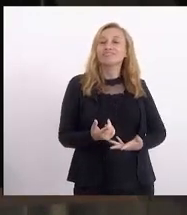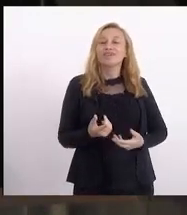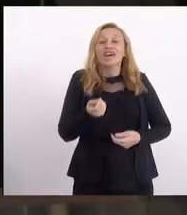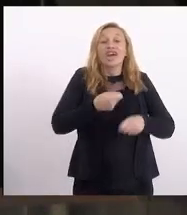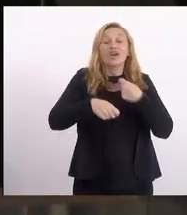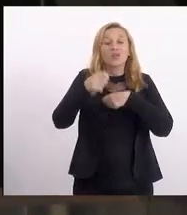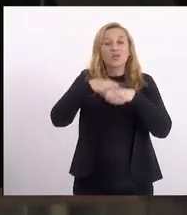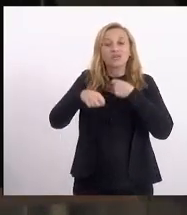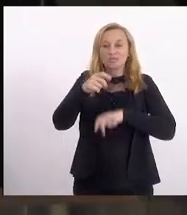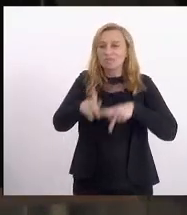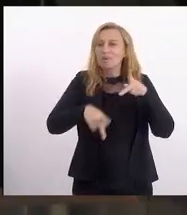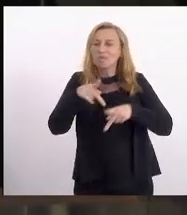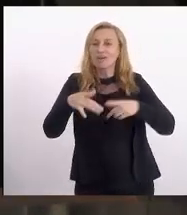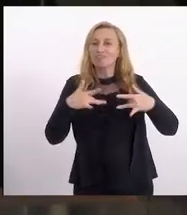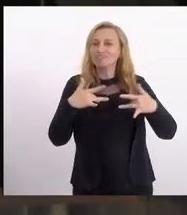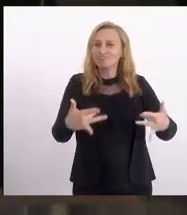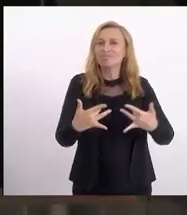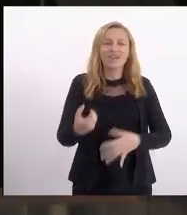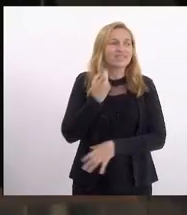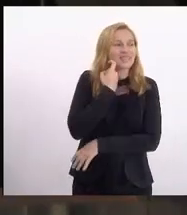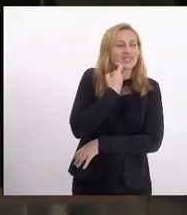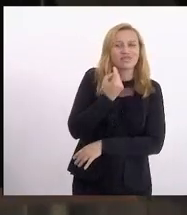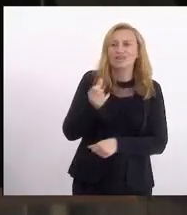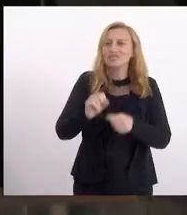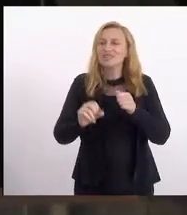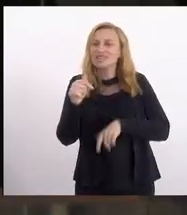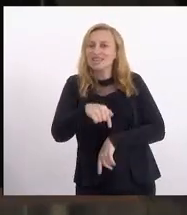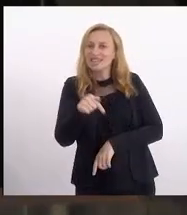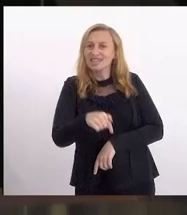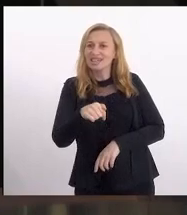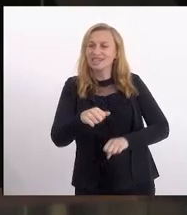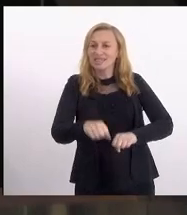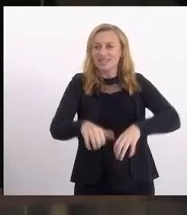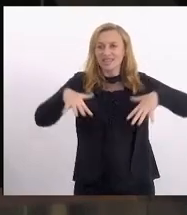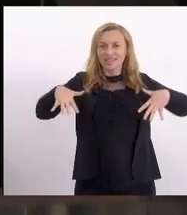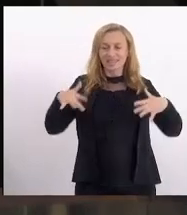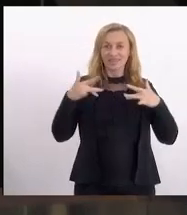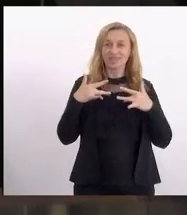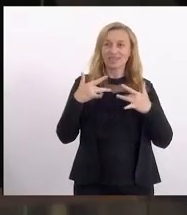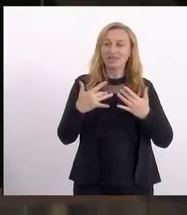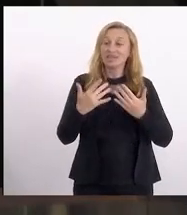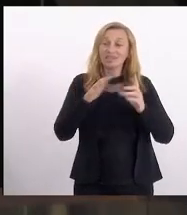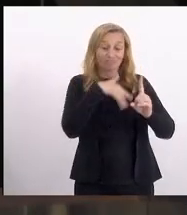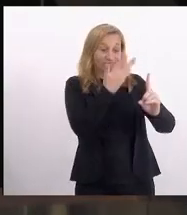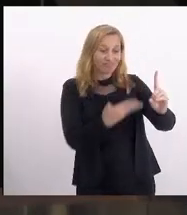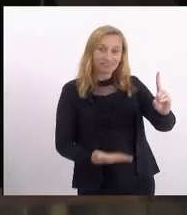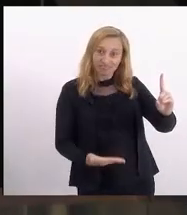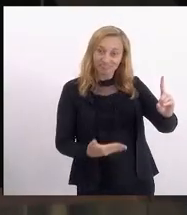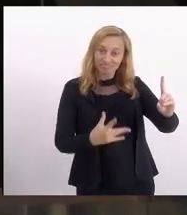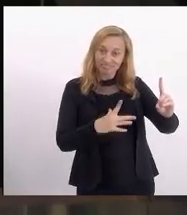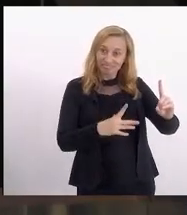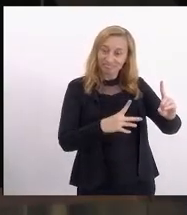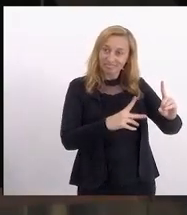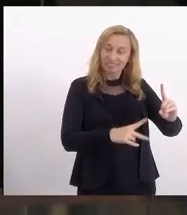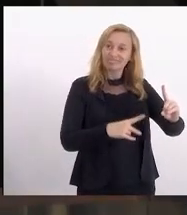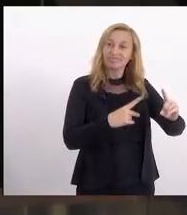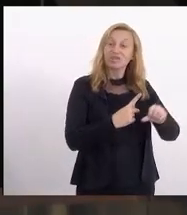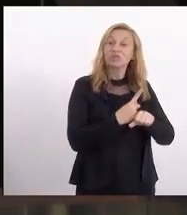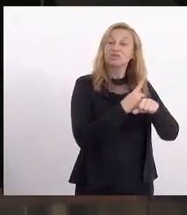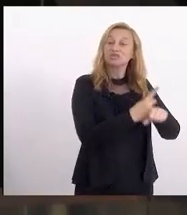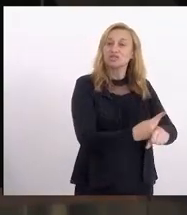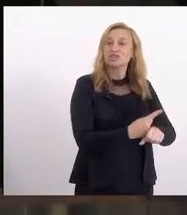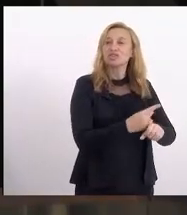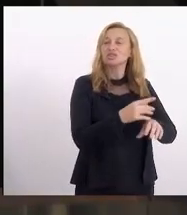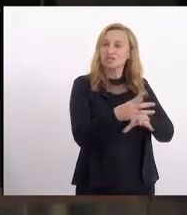Economia Popular Solidária. Na sexta-feira, nós fizemos aqui neste plenário a solenidade de entrega do Diploma Paul Singer,